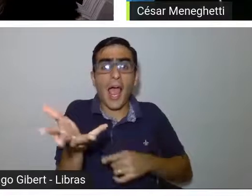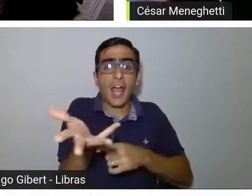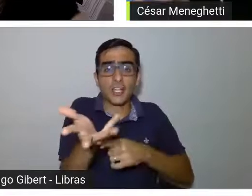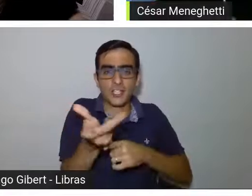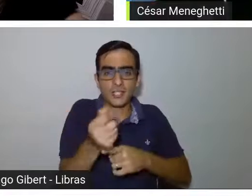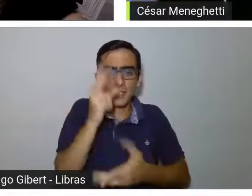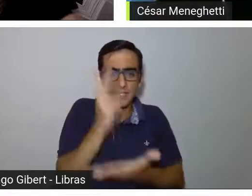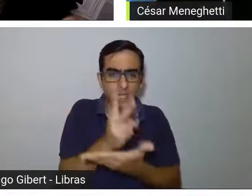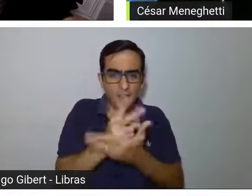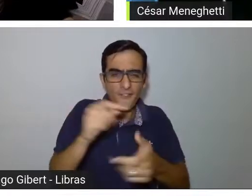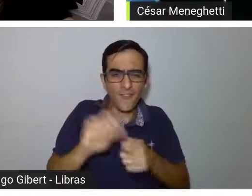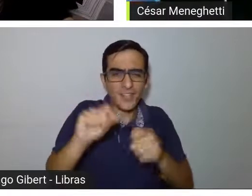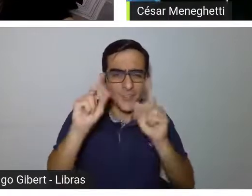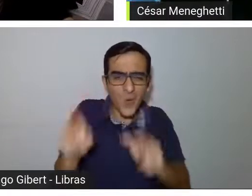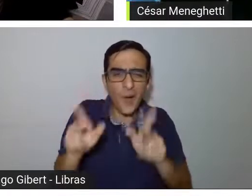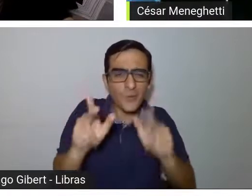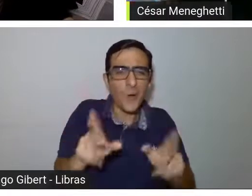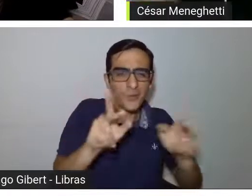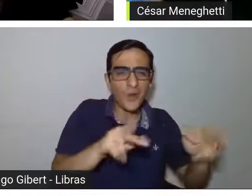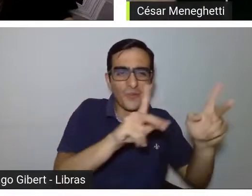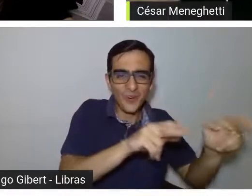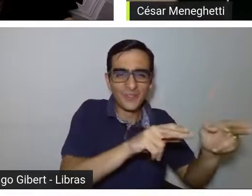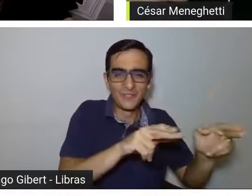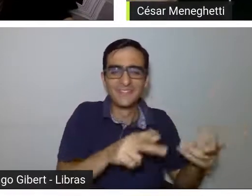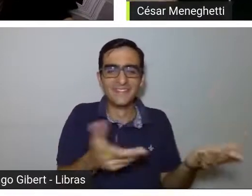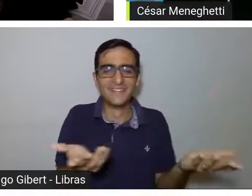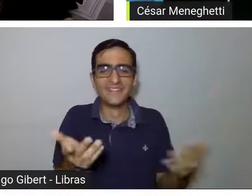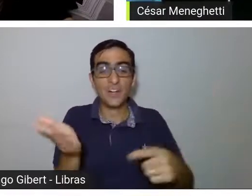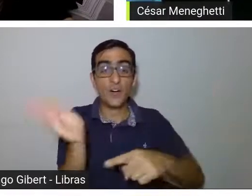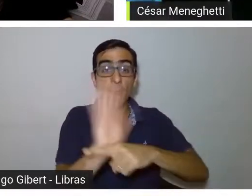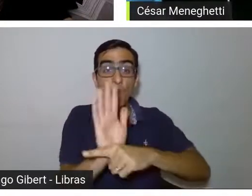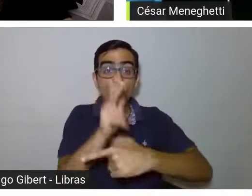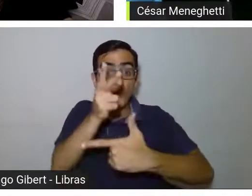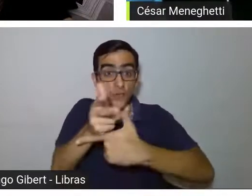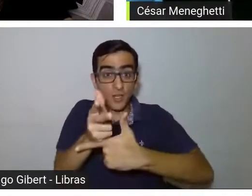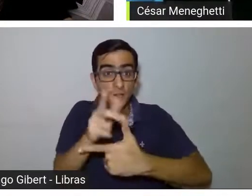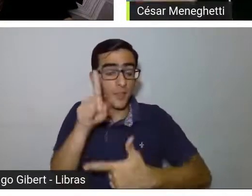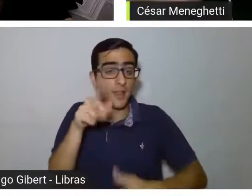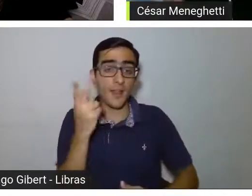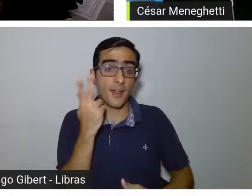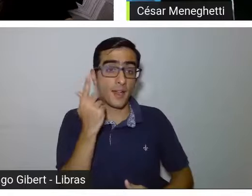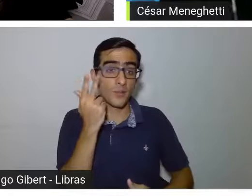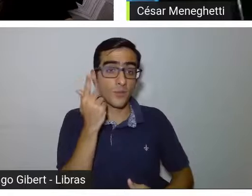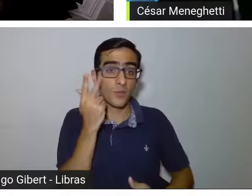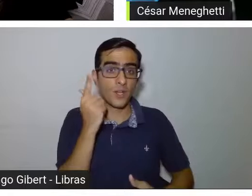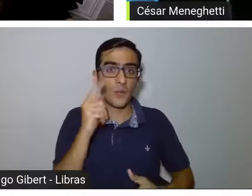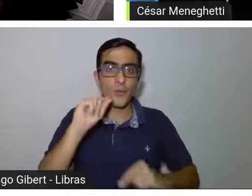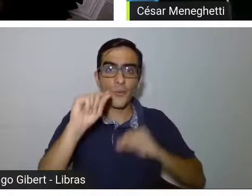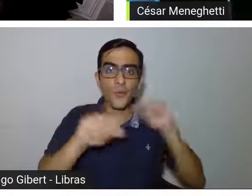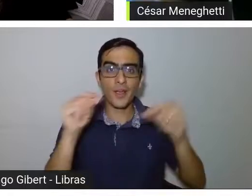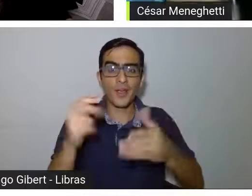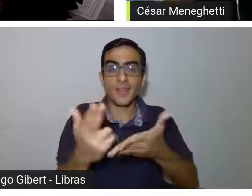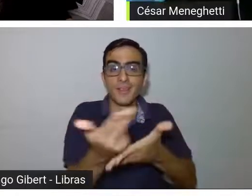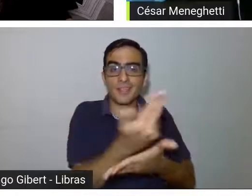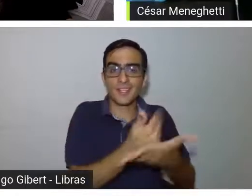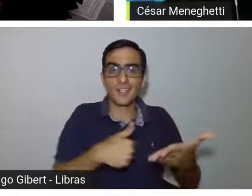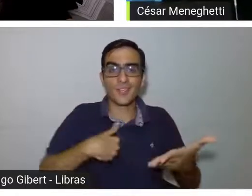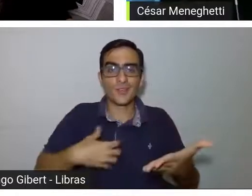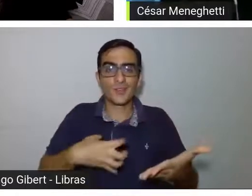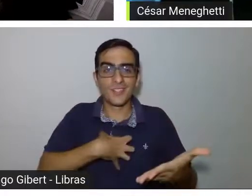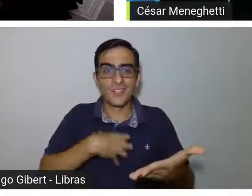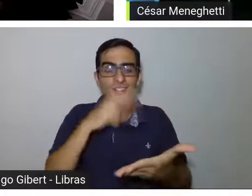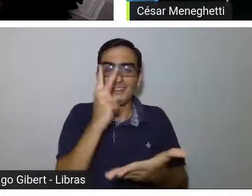coisa. E mais ou menos assim. Então, o filme foi uma decorrência natural dessa série de desenhos que eu fazia, ou série